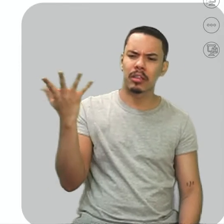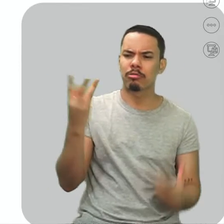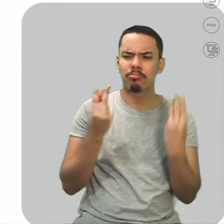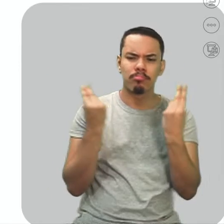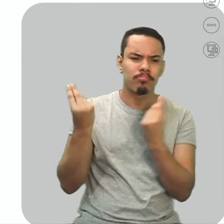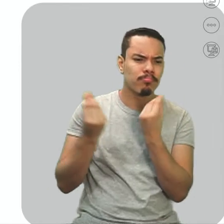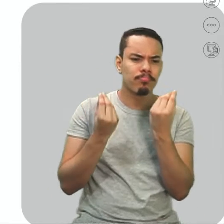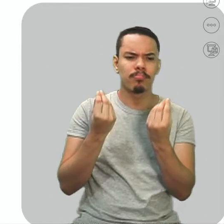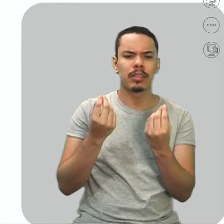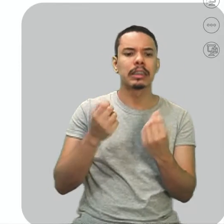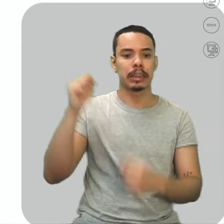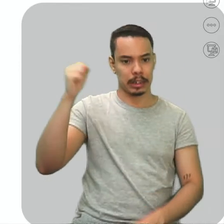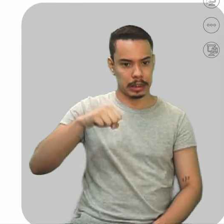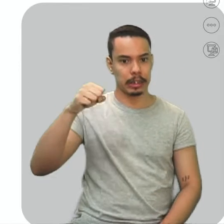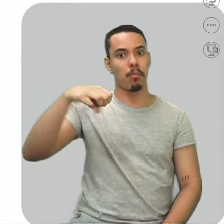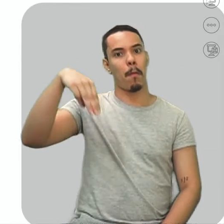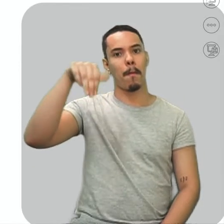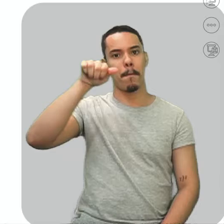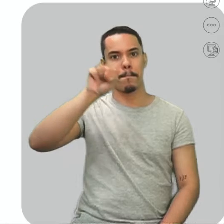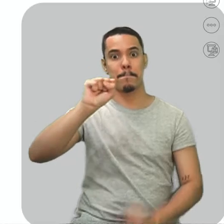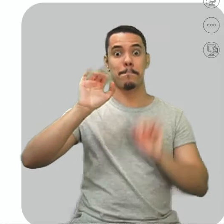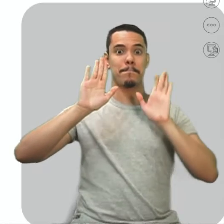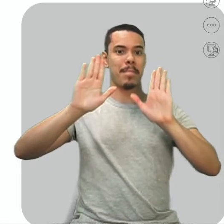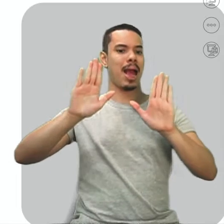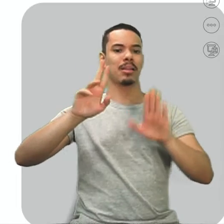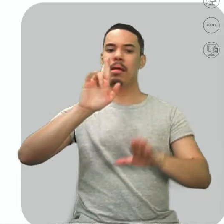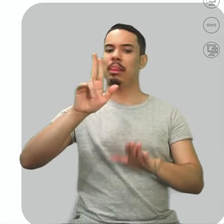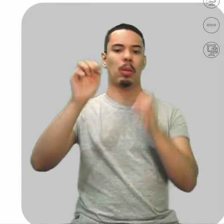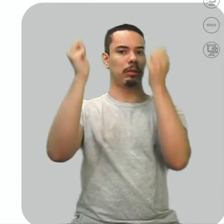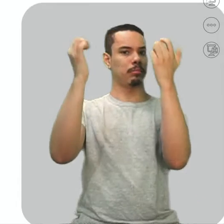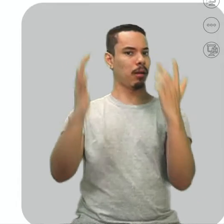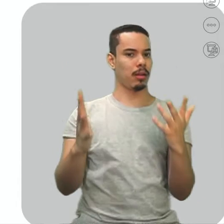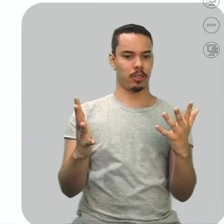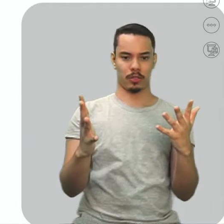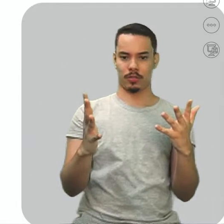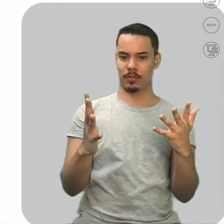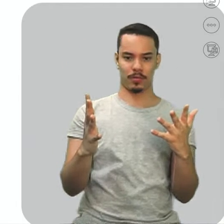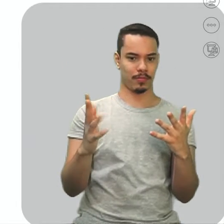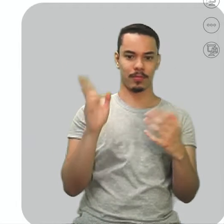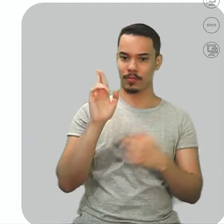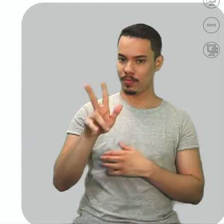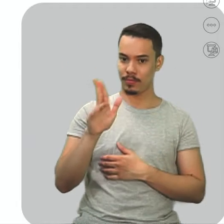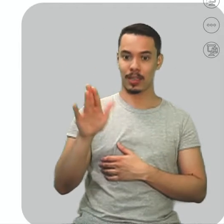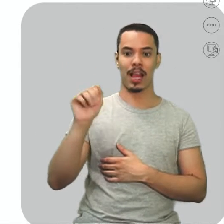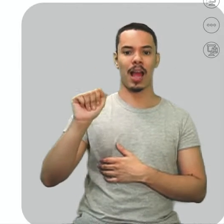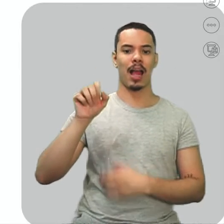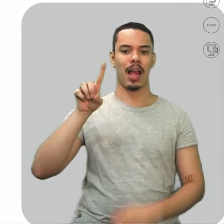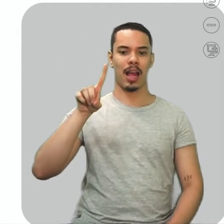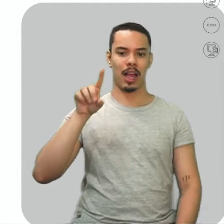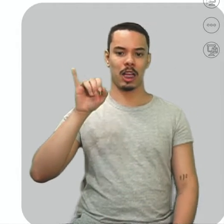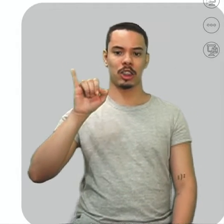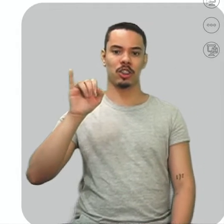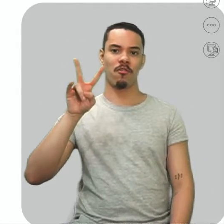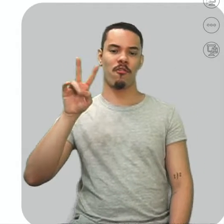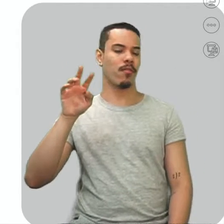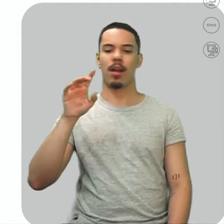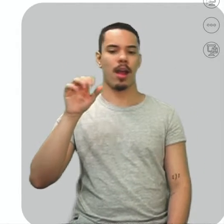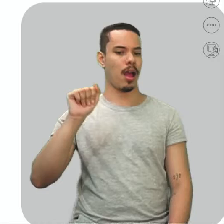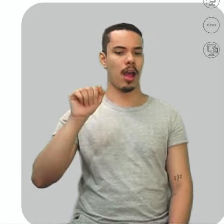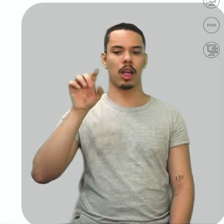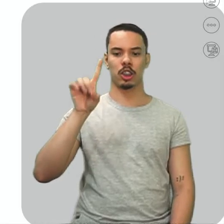ó o mais inha Marinho apareceu mas ele não é explicativo é aqui ó e é